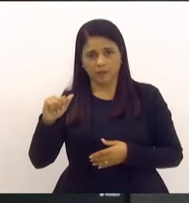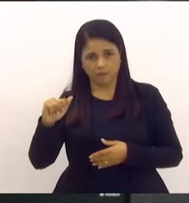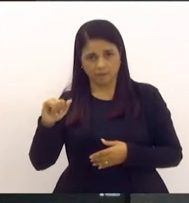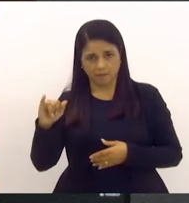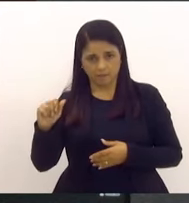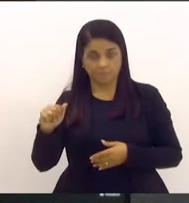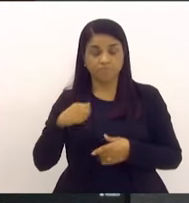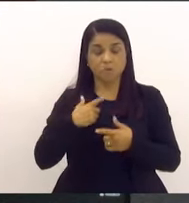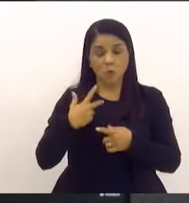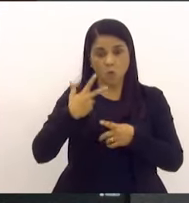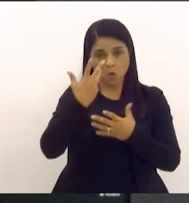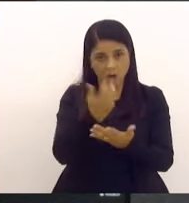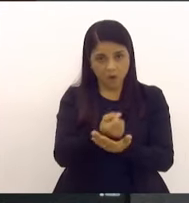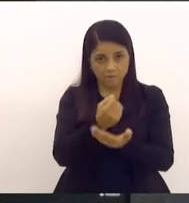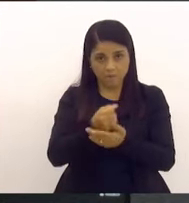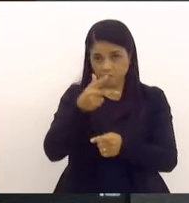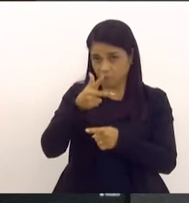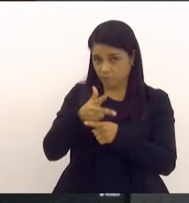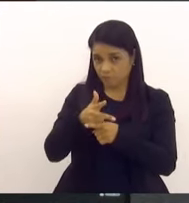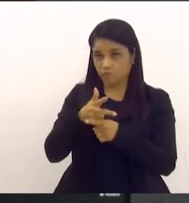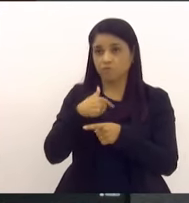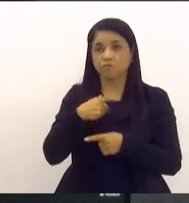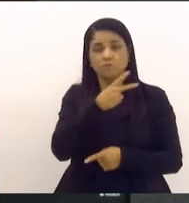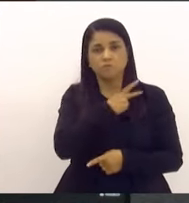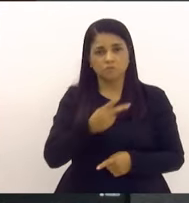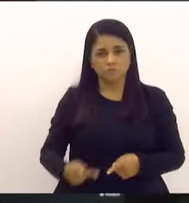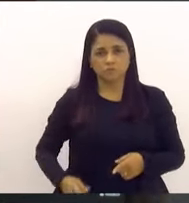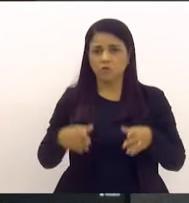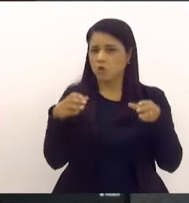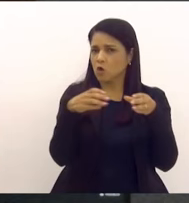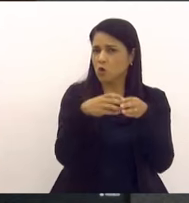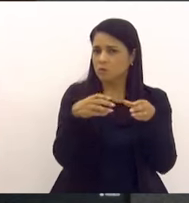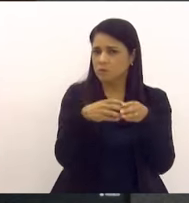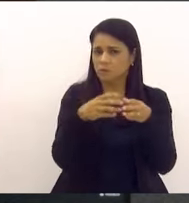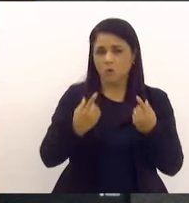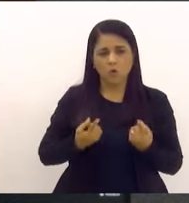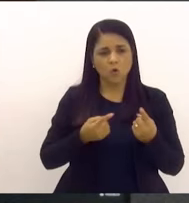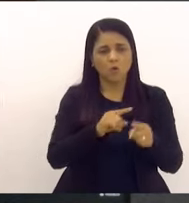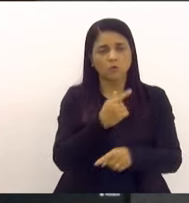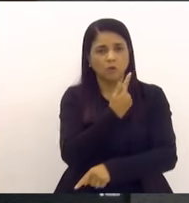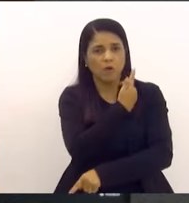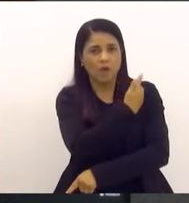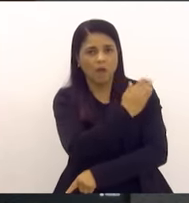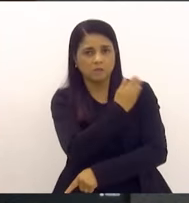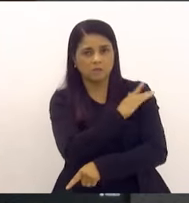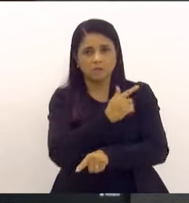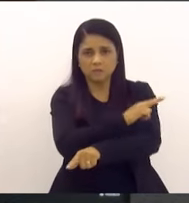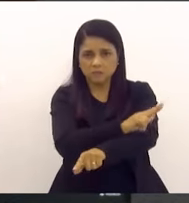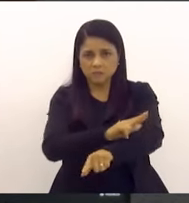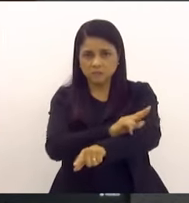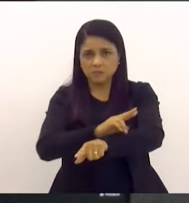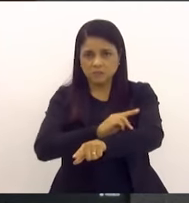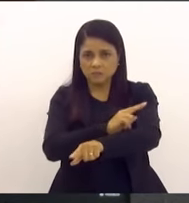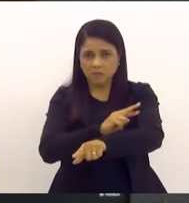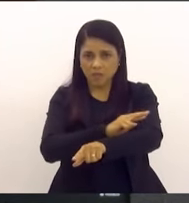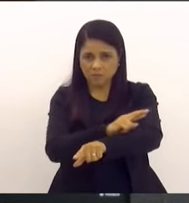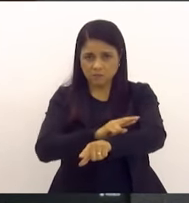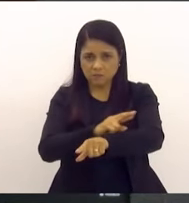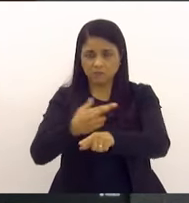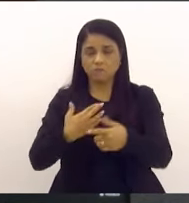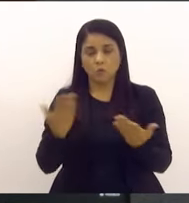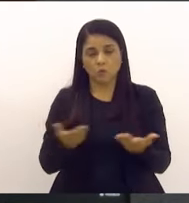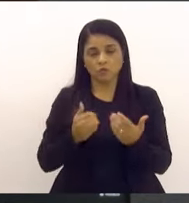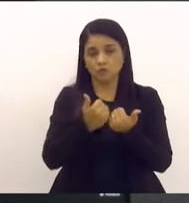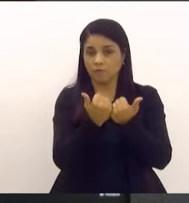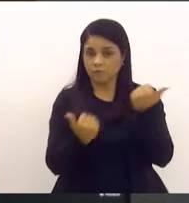né, presidi por anos a Comissão contra o Racismo e a Intolerância, atualmente sou